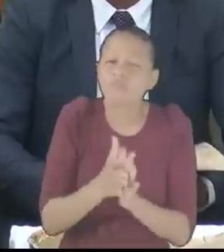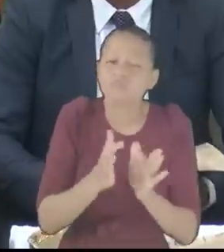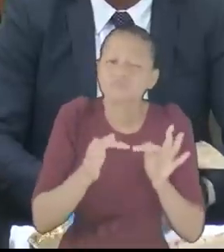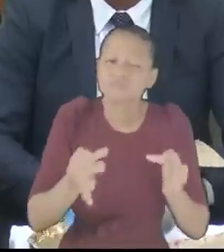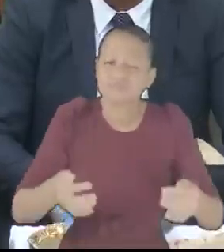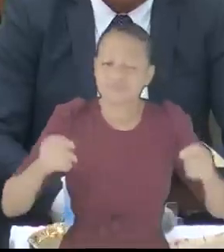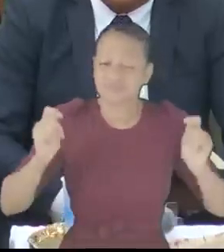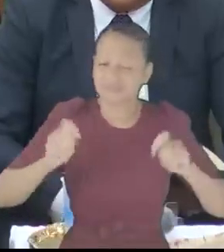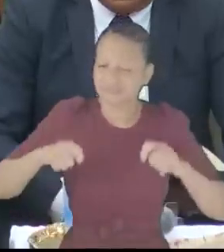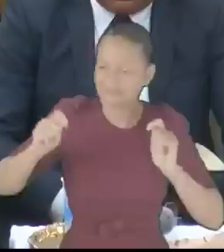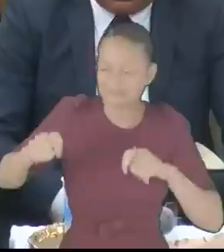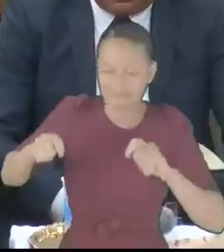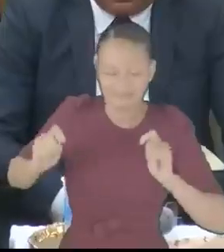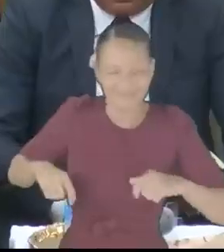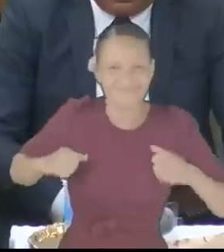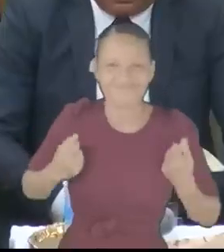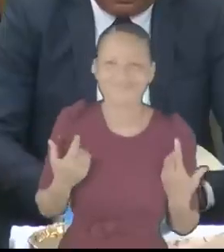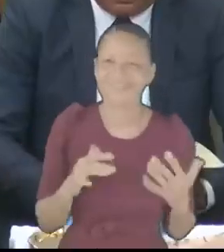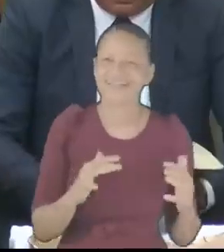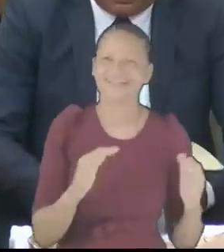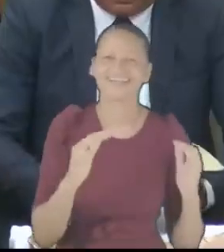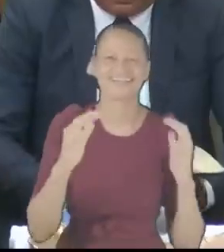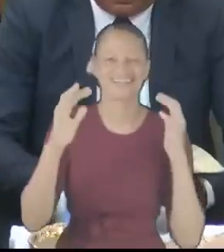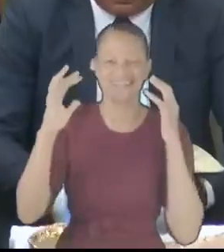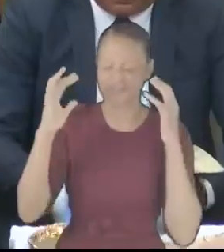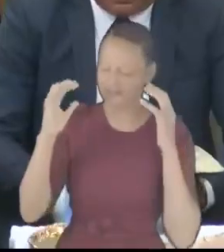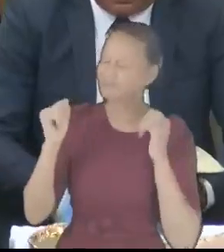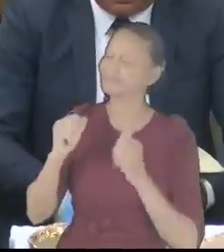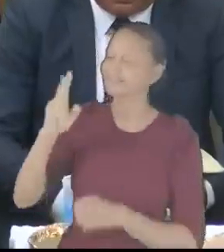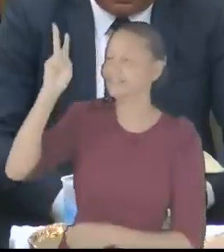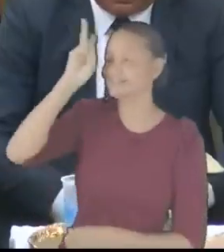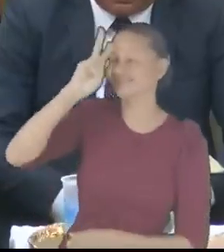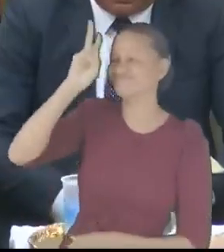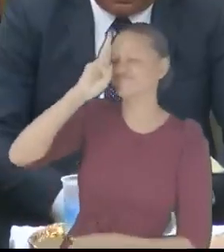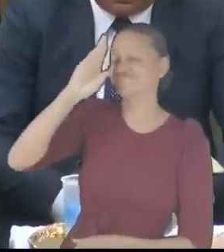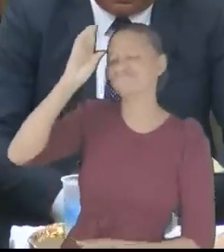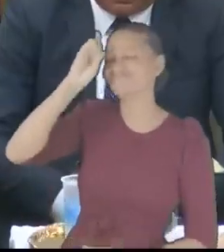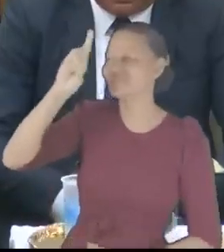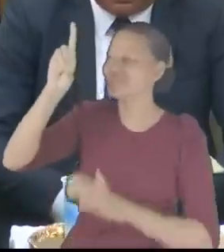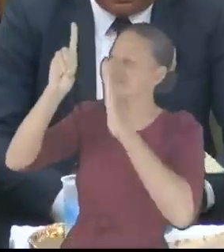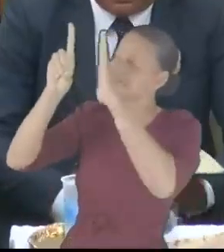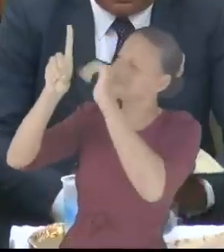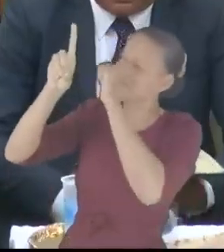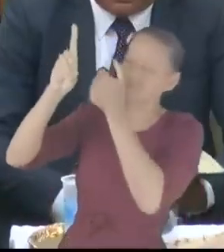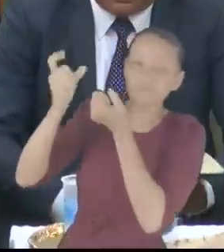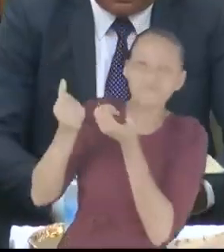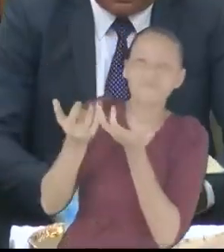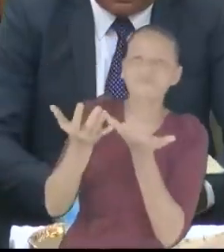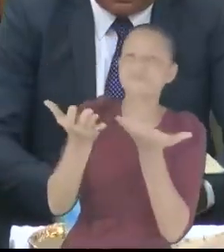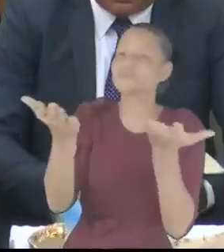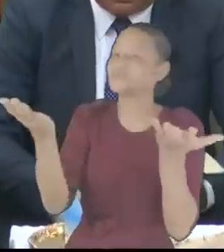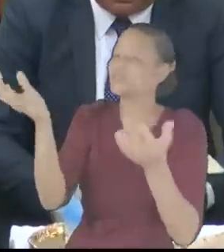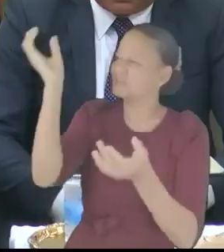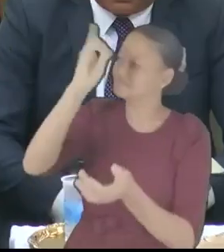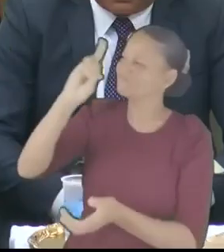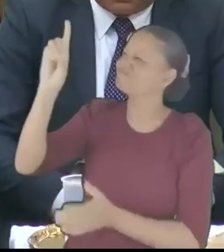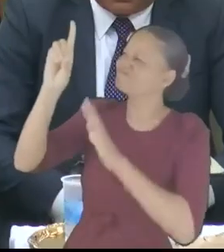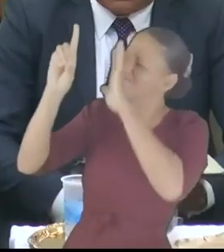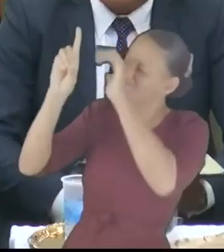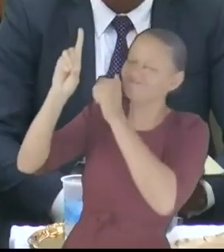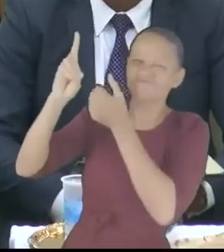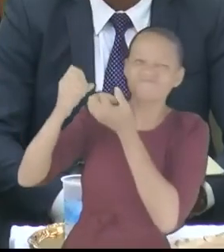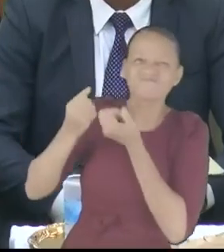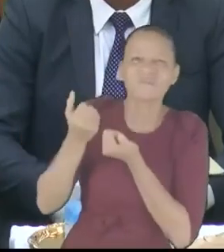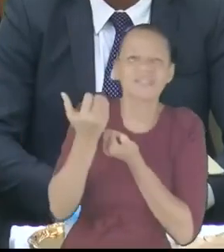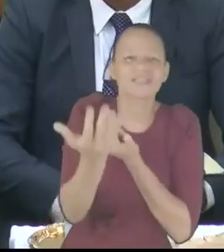pobres, eles podem celebrar esse memorial. Foi a sabedoria de Deus. O nosso Deus é sábio, e Ele deixou